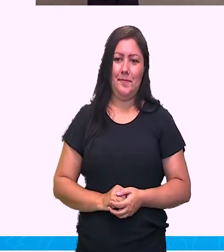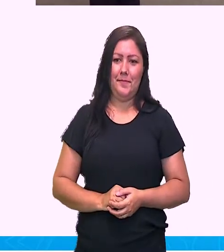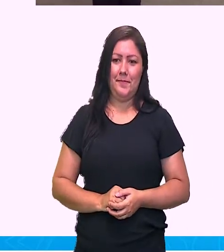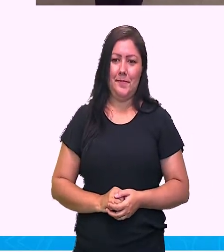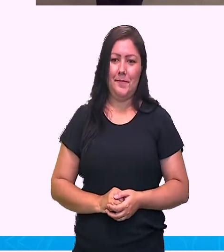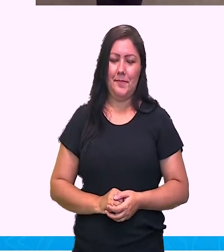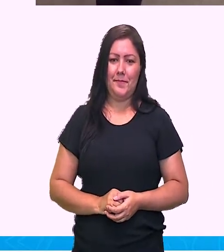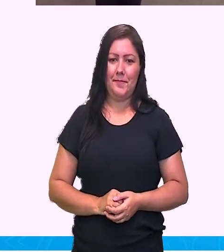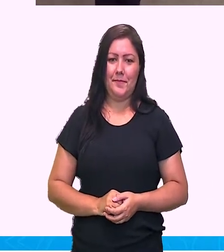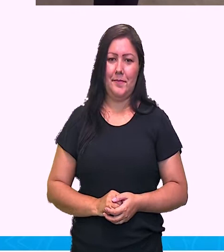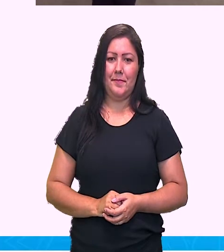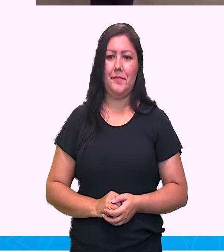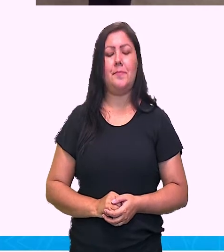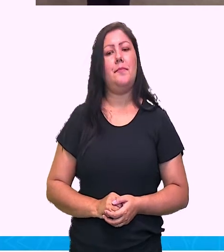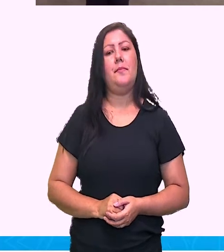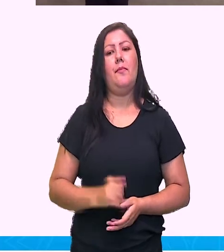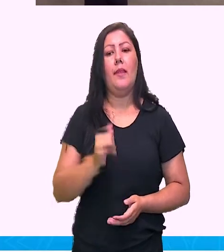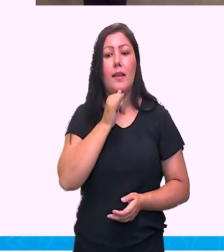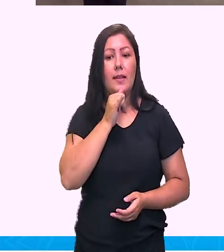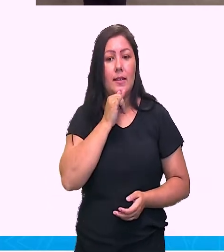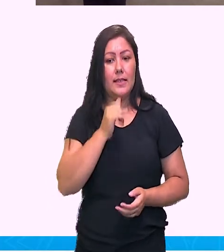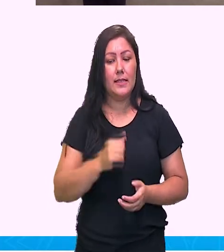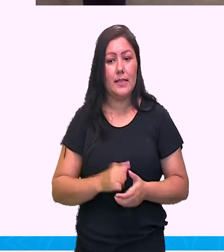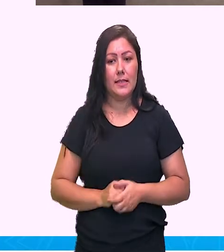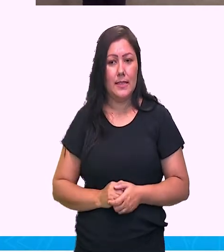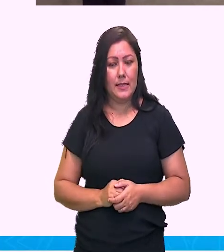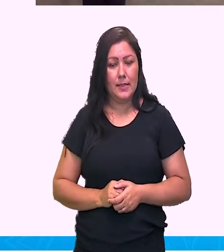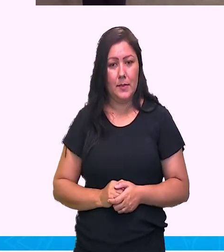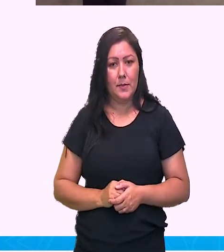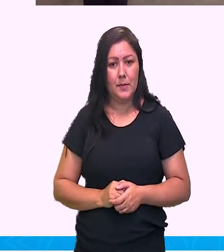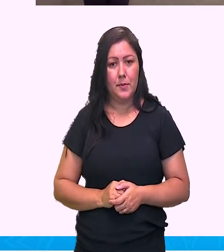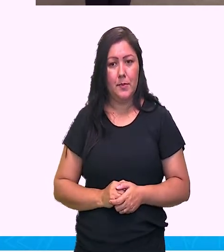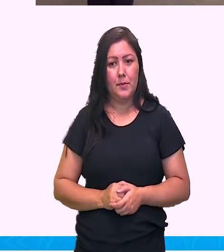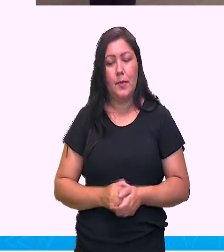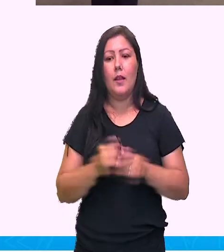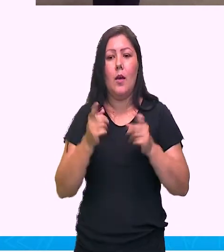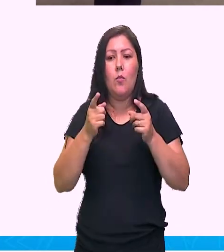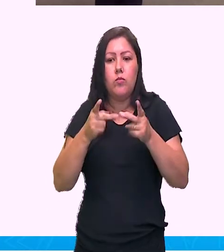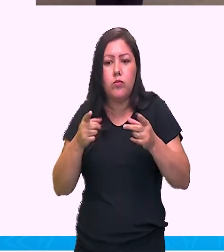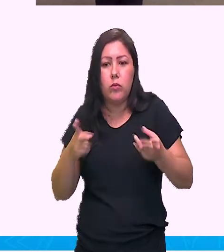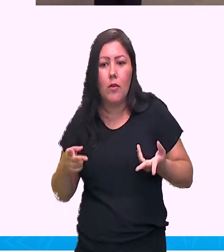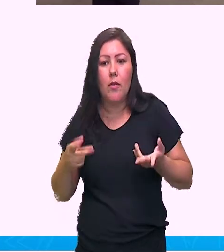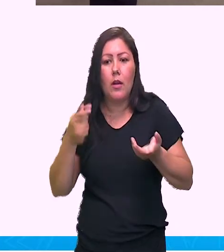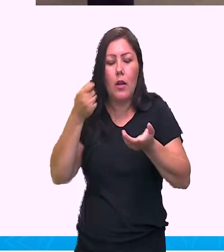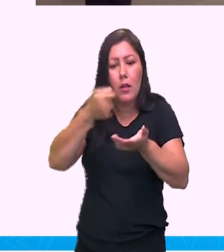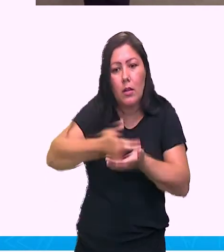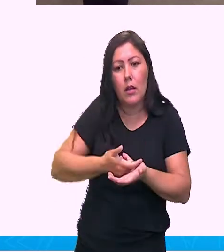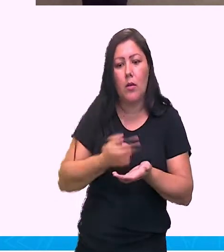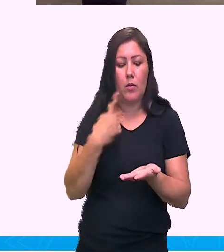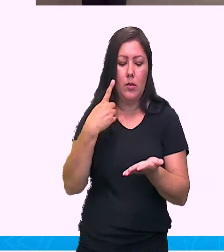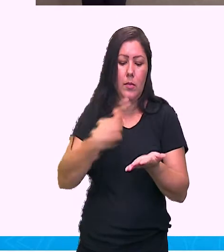se fazem membros. Por exemplo, no Mercosul, não é só o Brasil e a Argentina,